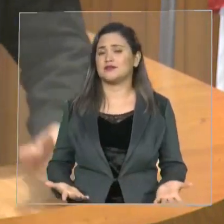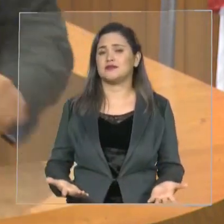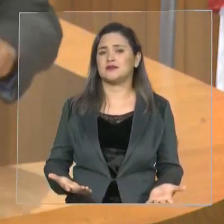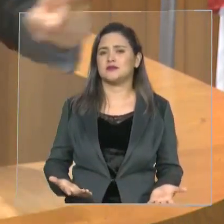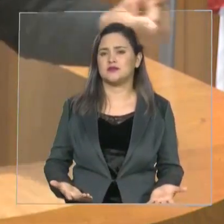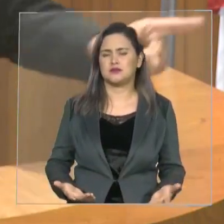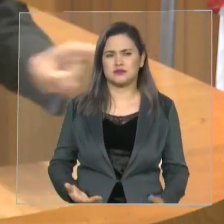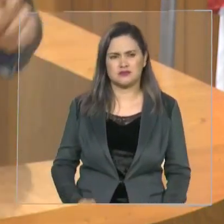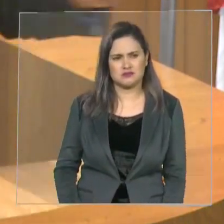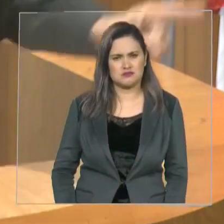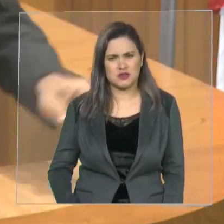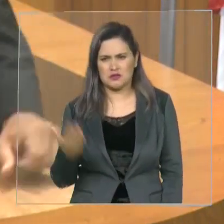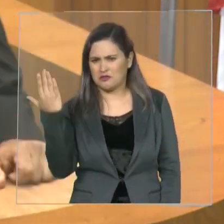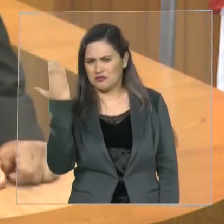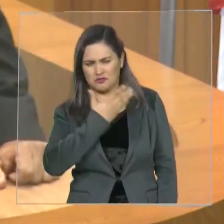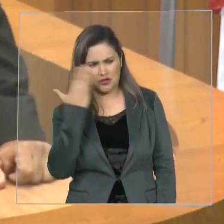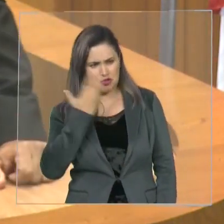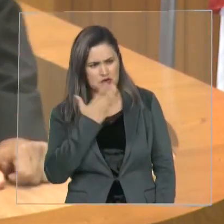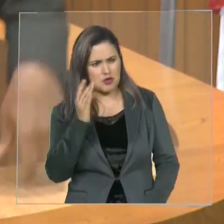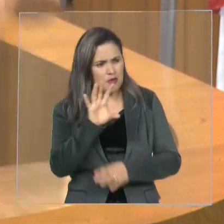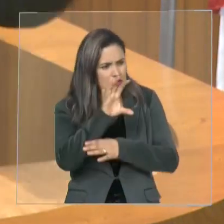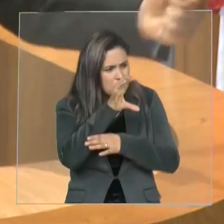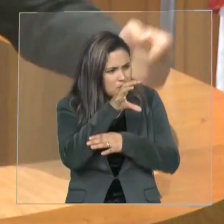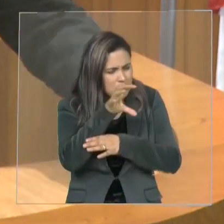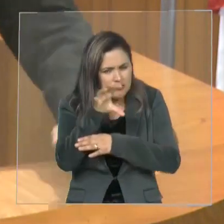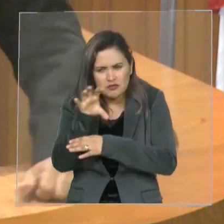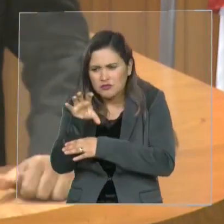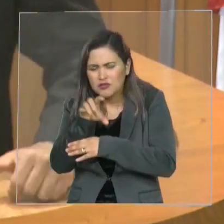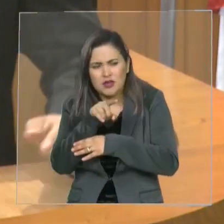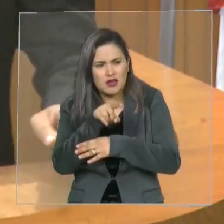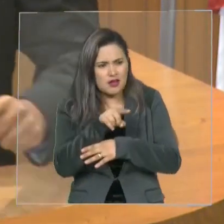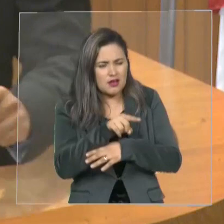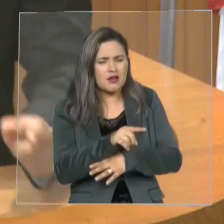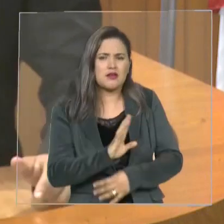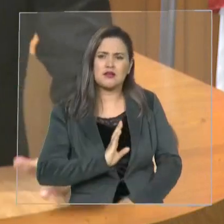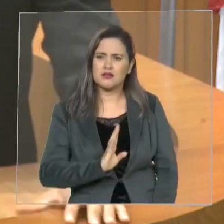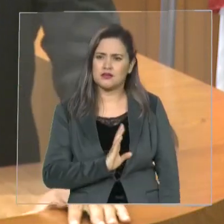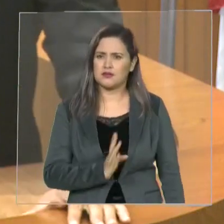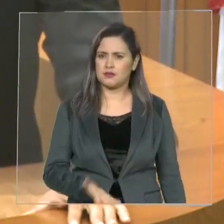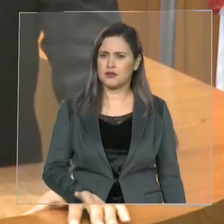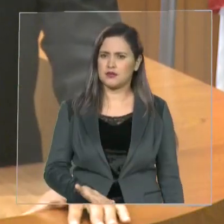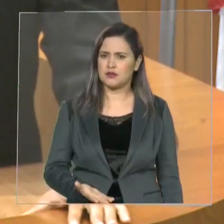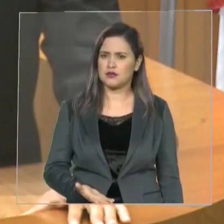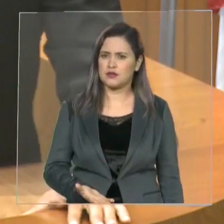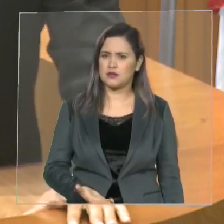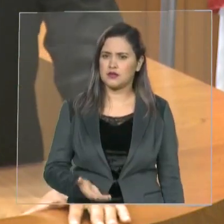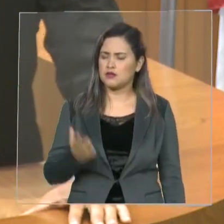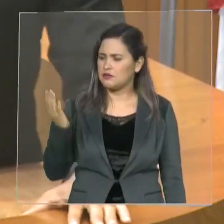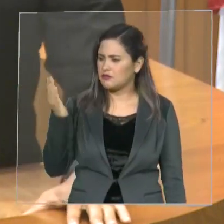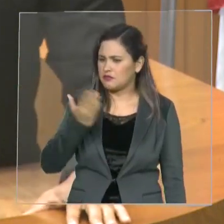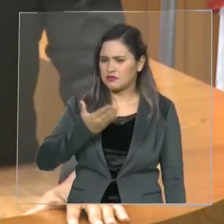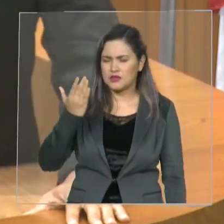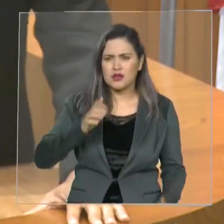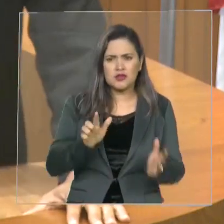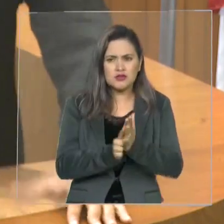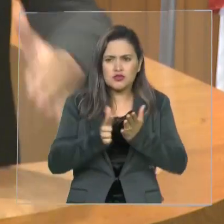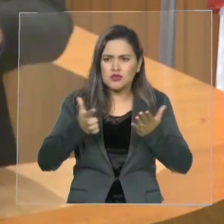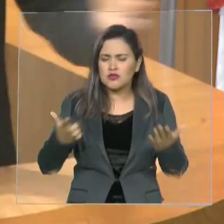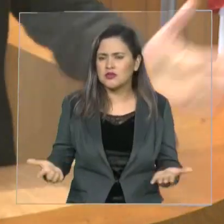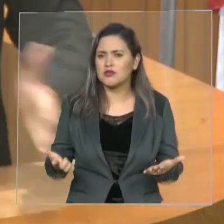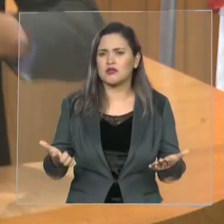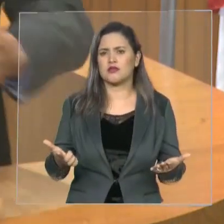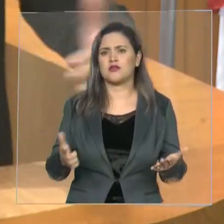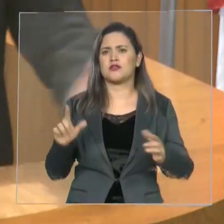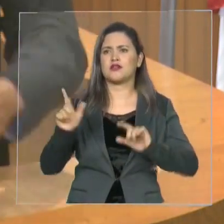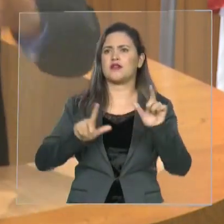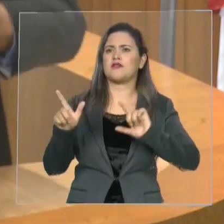os vídeos que circulam em Bacabal, nos blogs de Bacabal? Será que ele não olhou nos telejornais, na TV Mirante, que